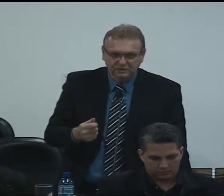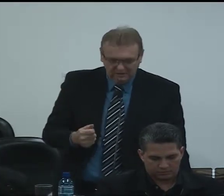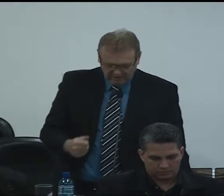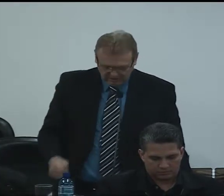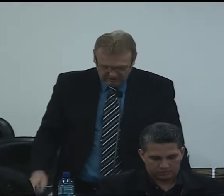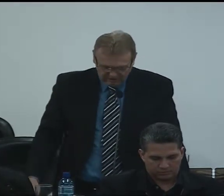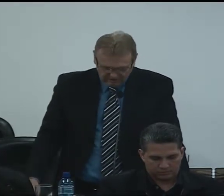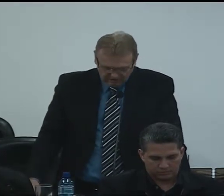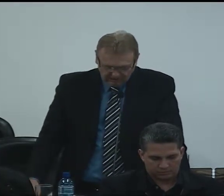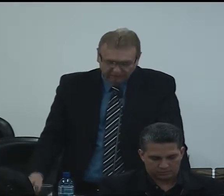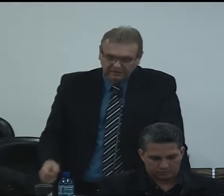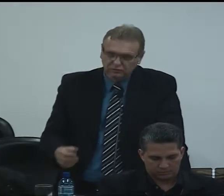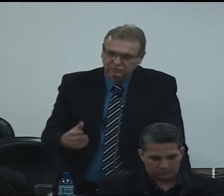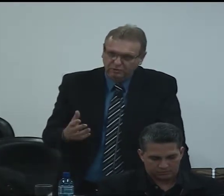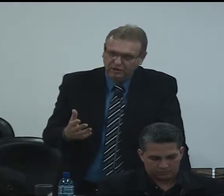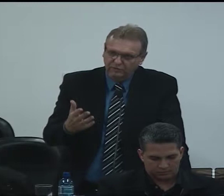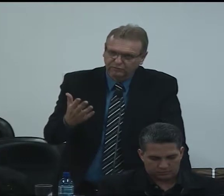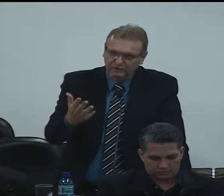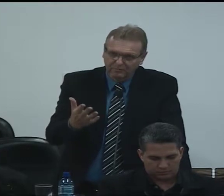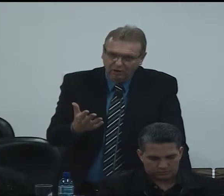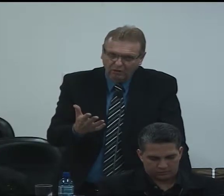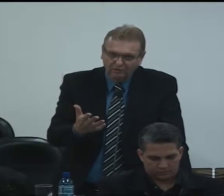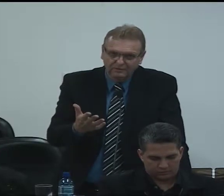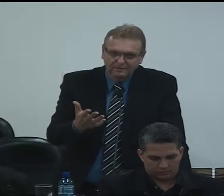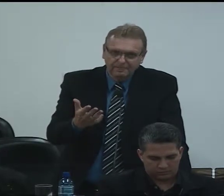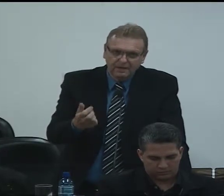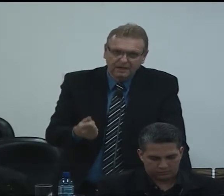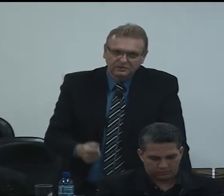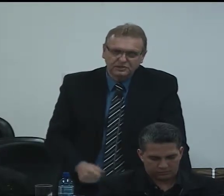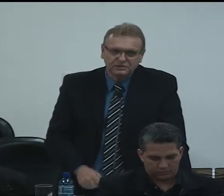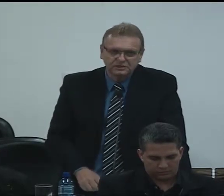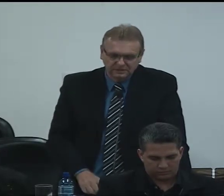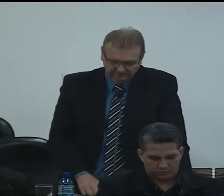e através do esporte o futebol